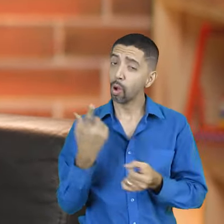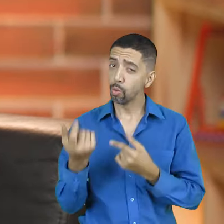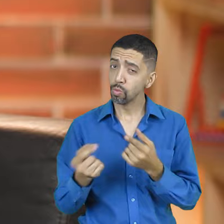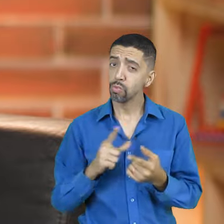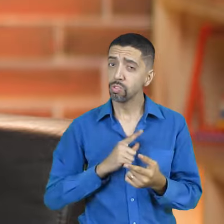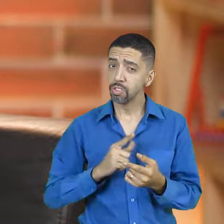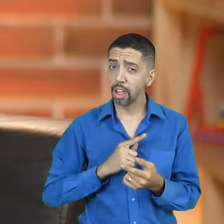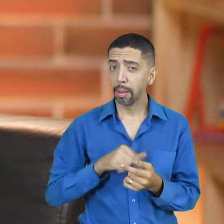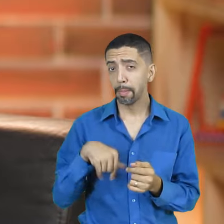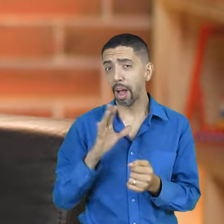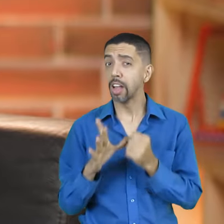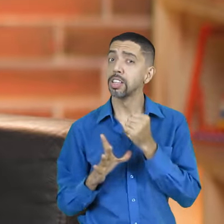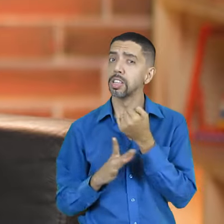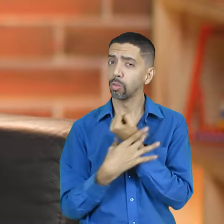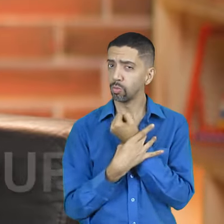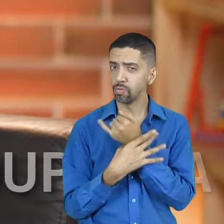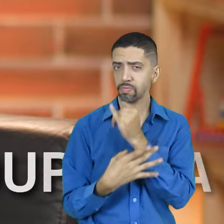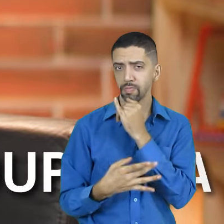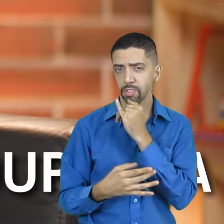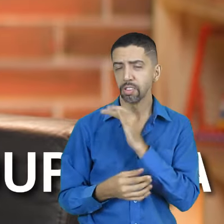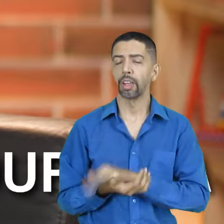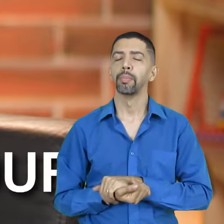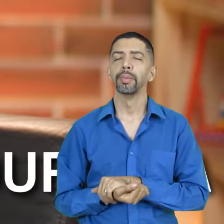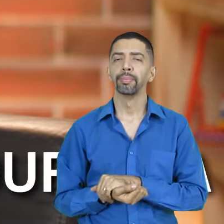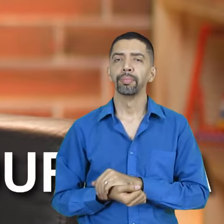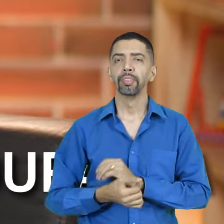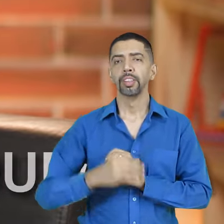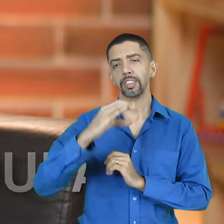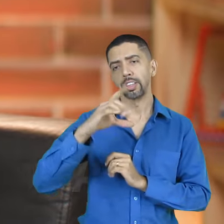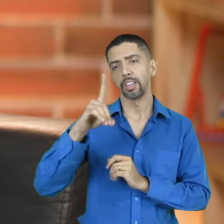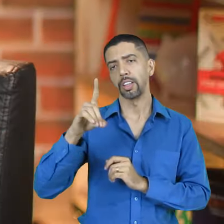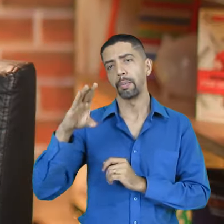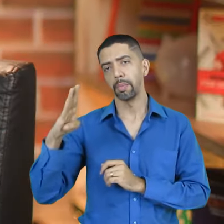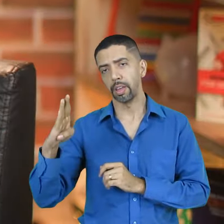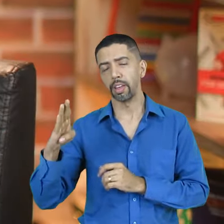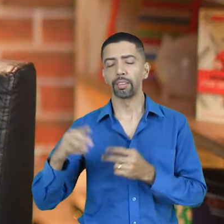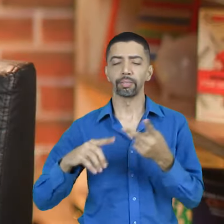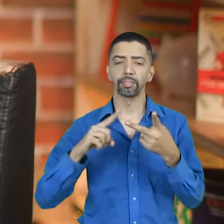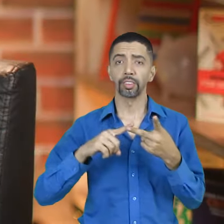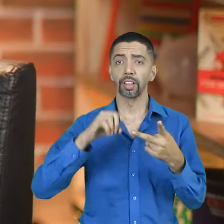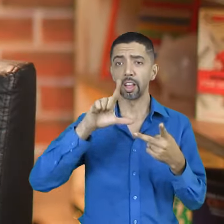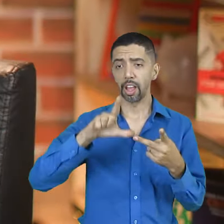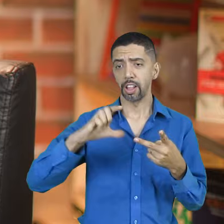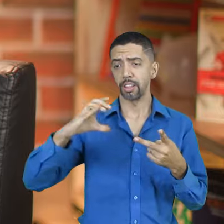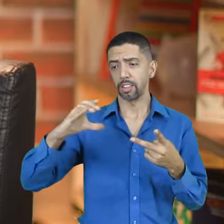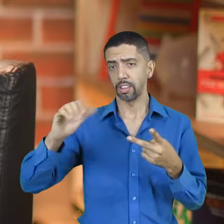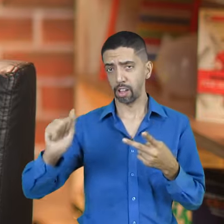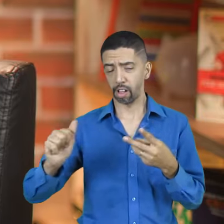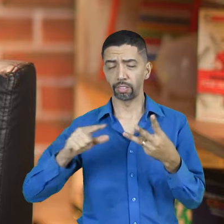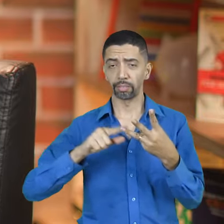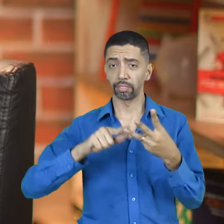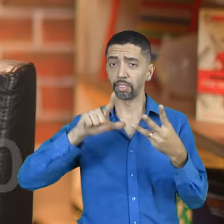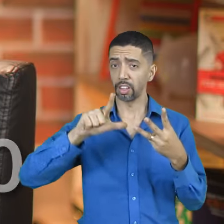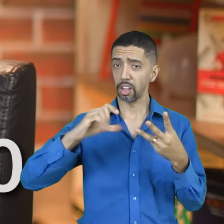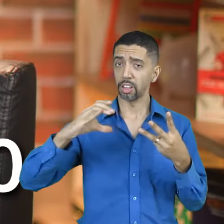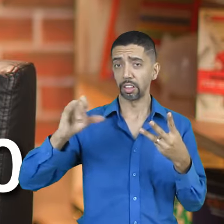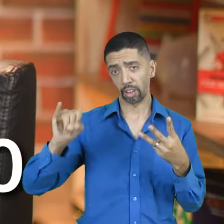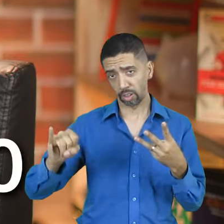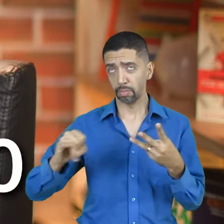um CDB, de uma LCA, uma LCI, ou até uma cadeia de poupança, temos o Fundo Garantidor de Crédito, que garante até